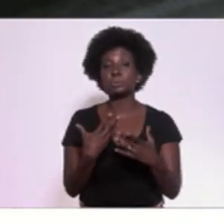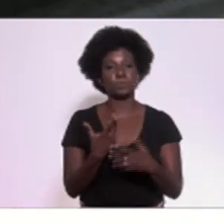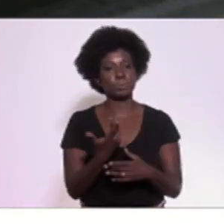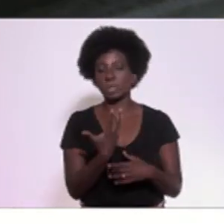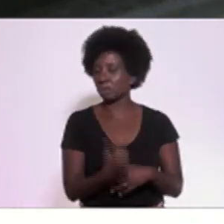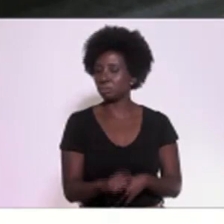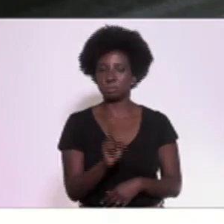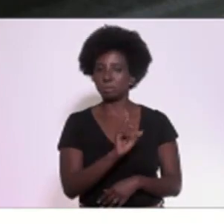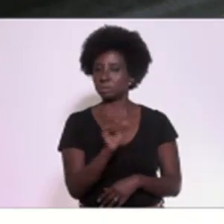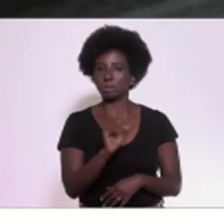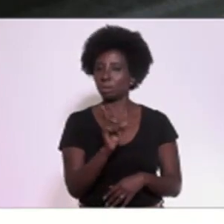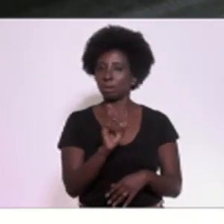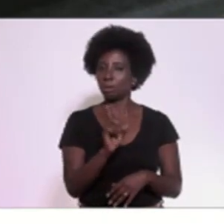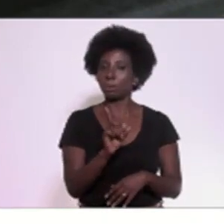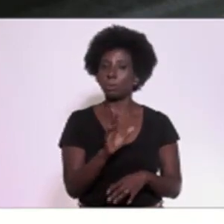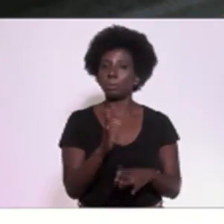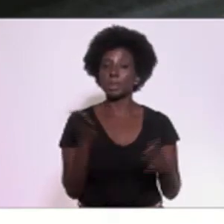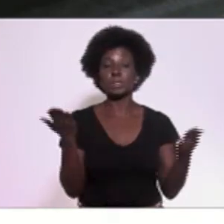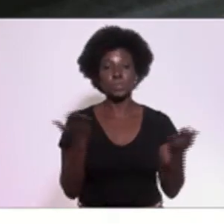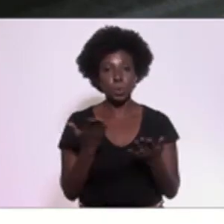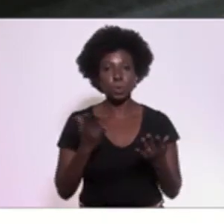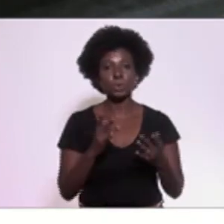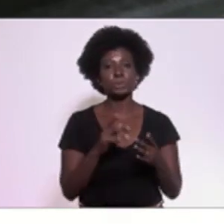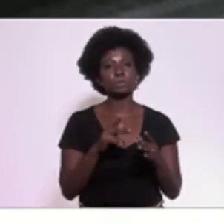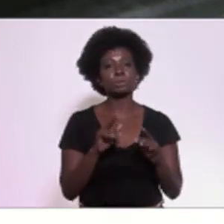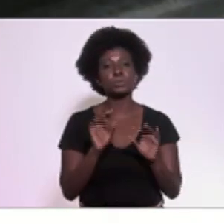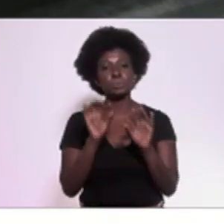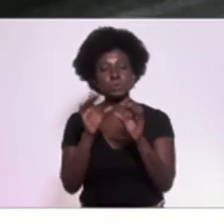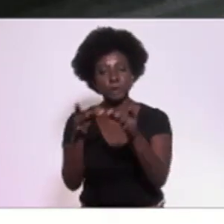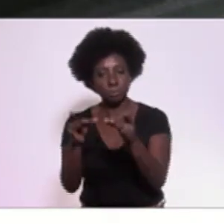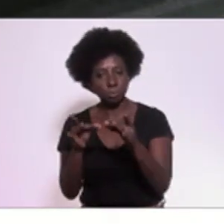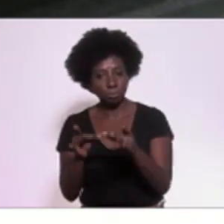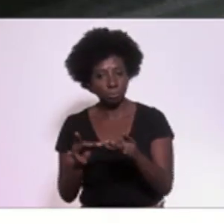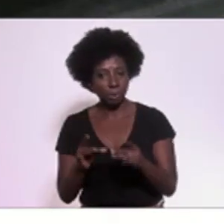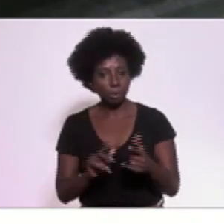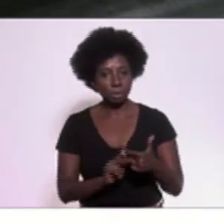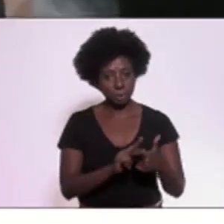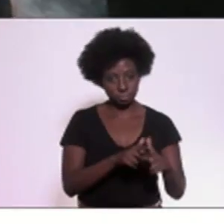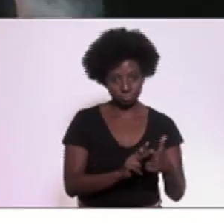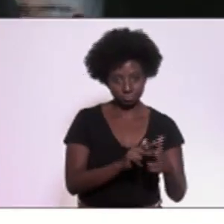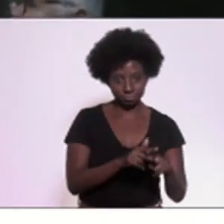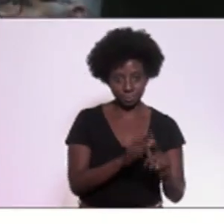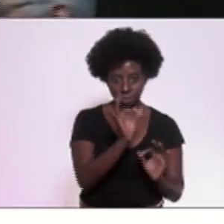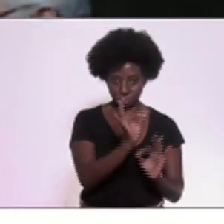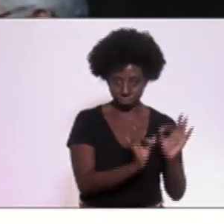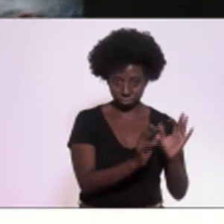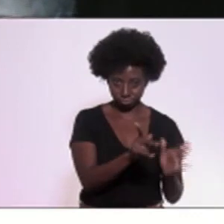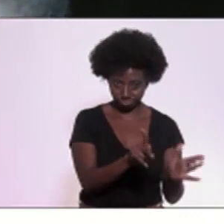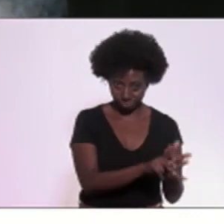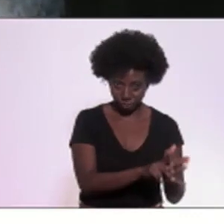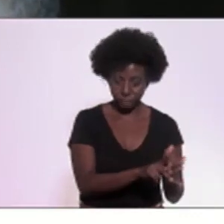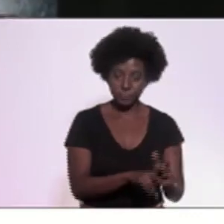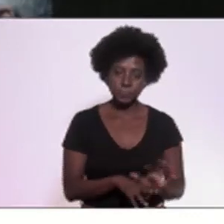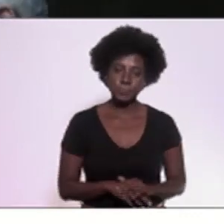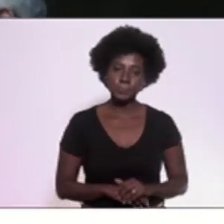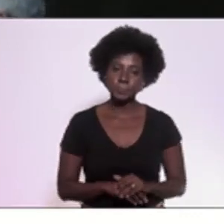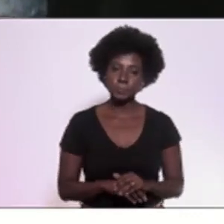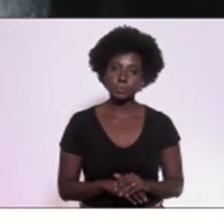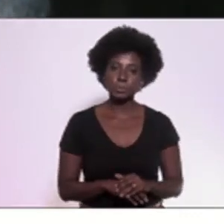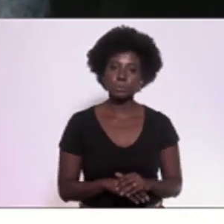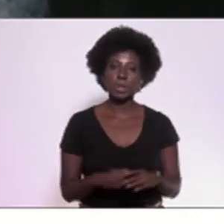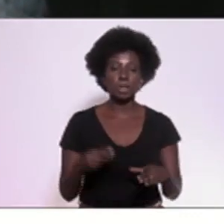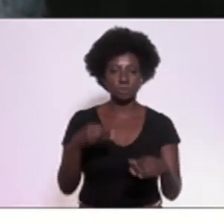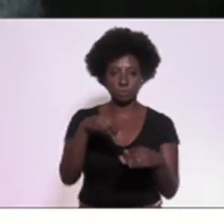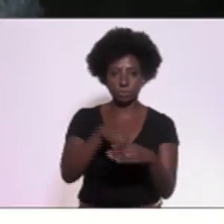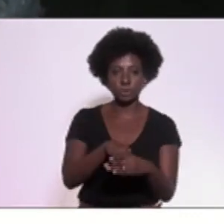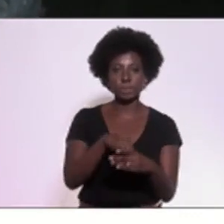segundo momento a gente vai se reservar para discutir esses detalhes da legislação para aperfeiçoar o projeto. Não havendo quem queira discutir, encerra da discussão em votação,